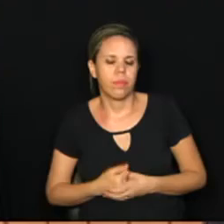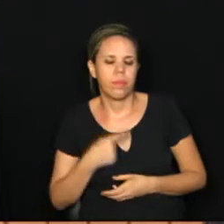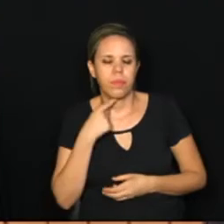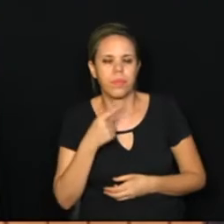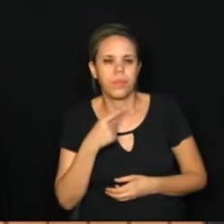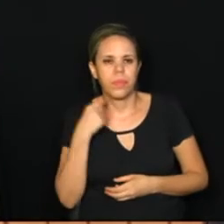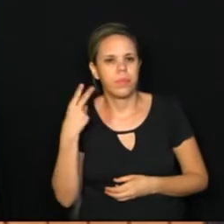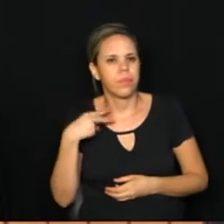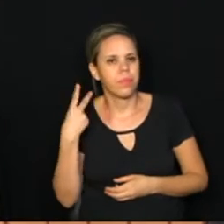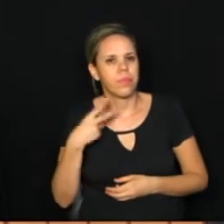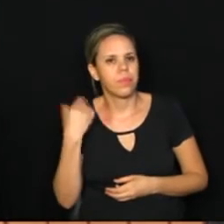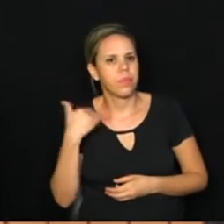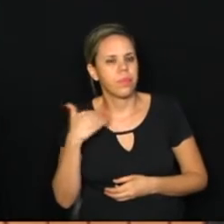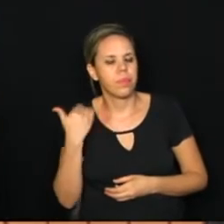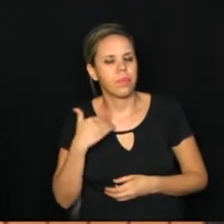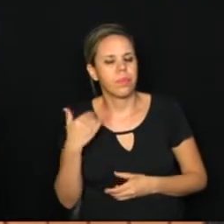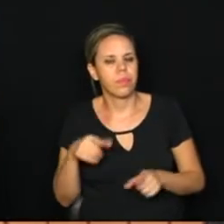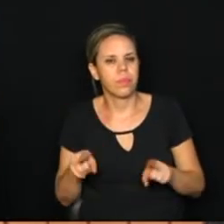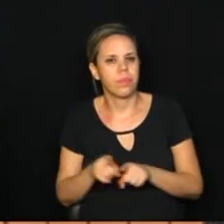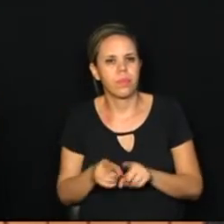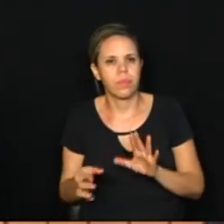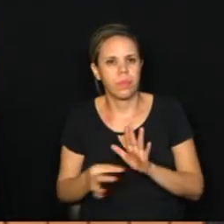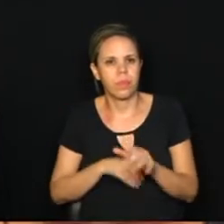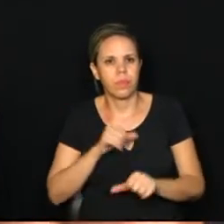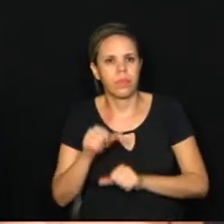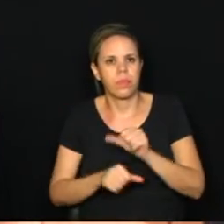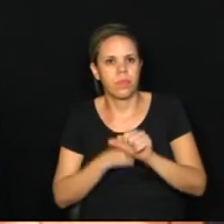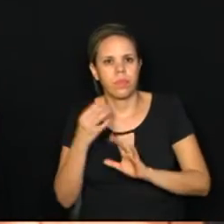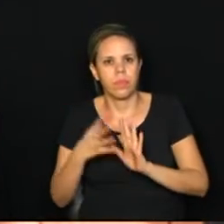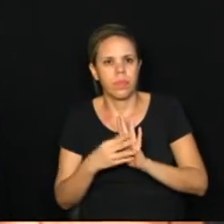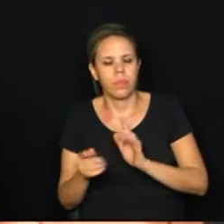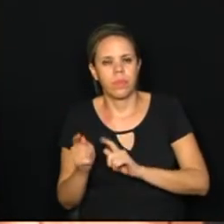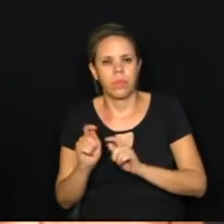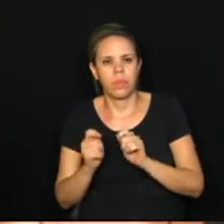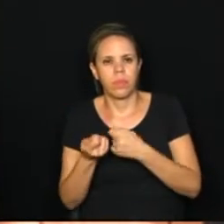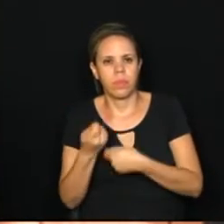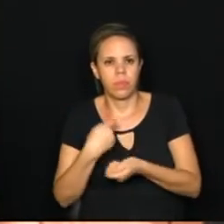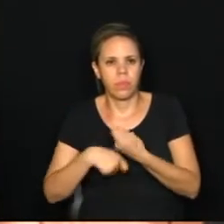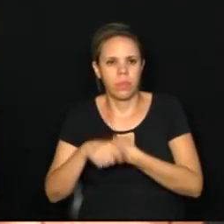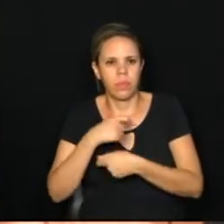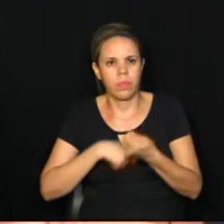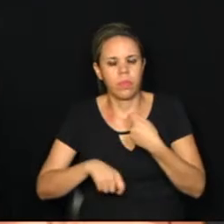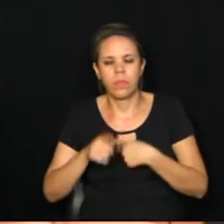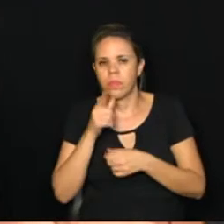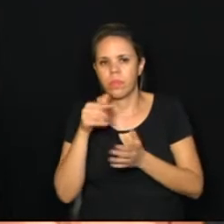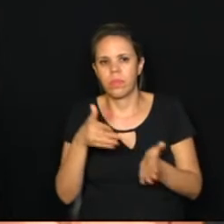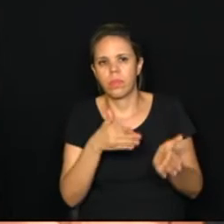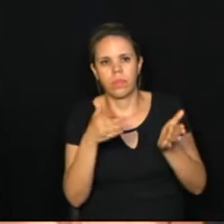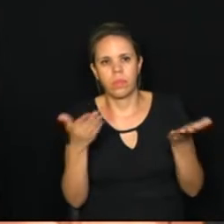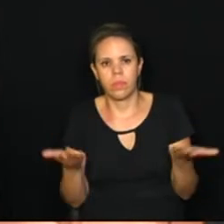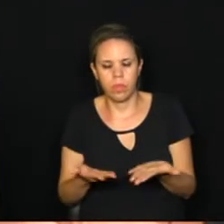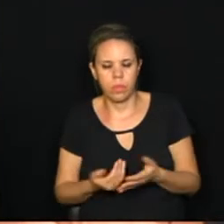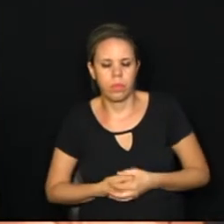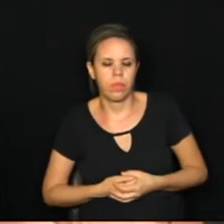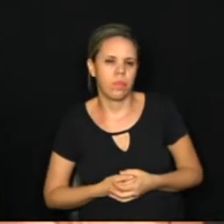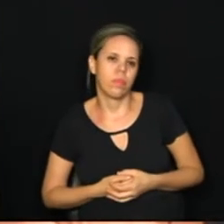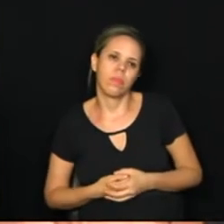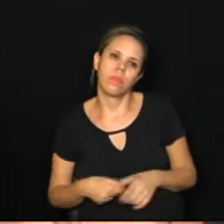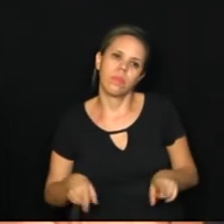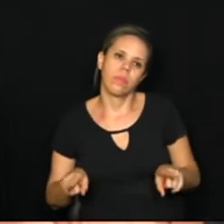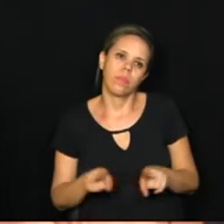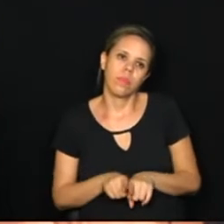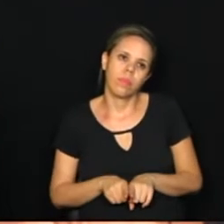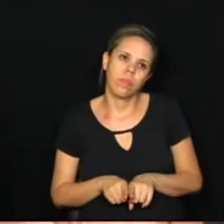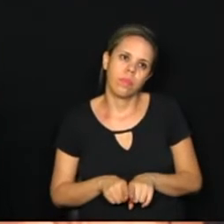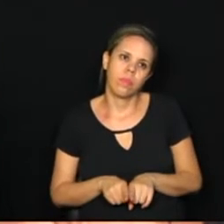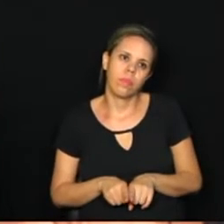Mariana fez, inclusive essa visão de mudança do modelo de gestão, né, dos recursos hídricos atual, e também sobre essa